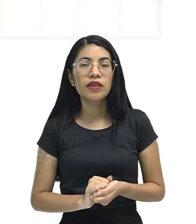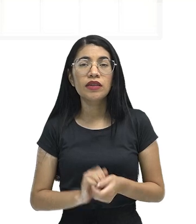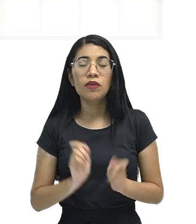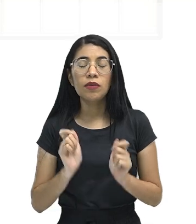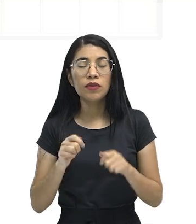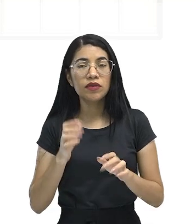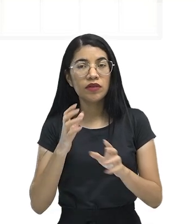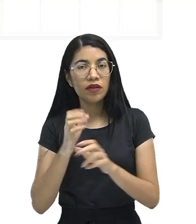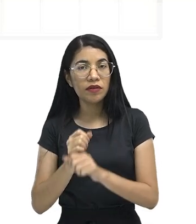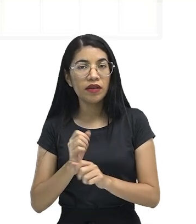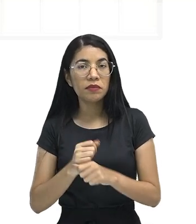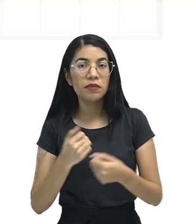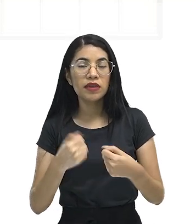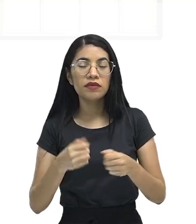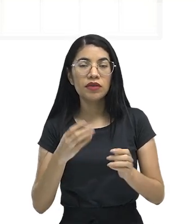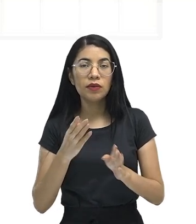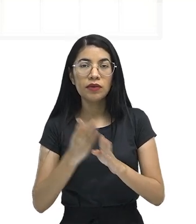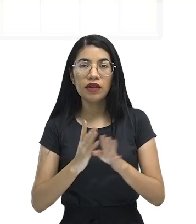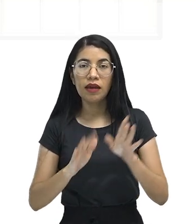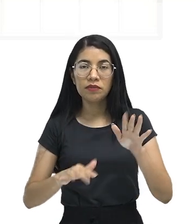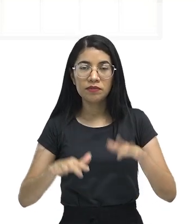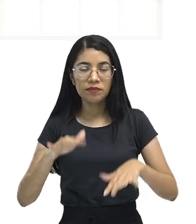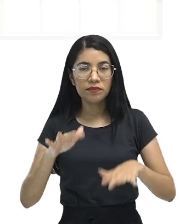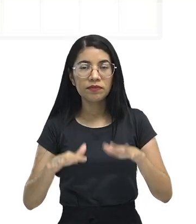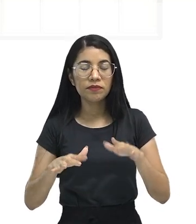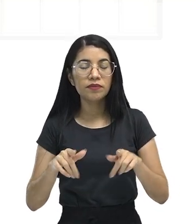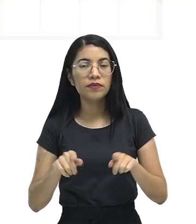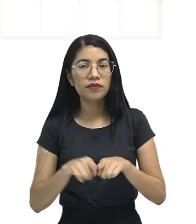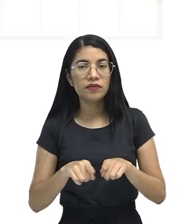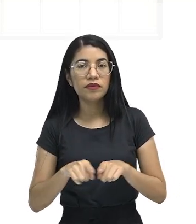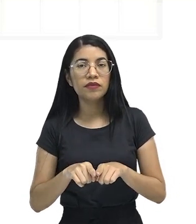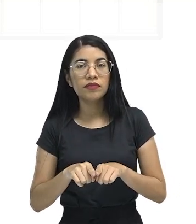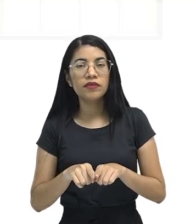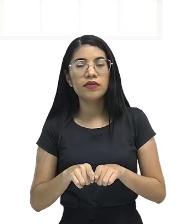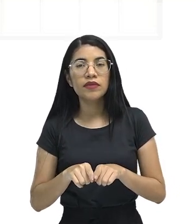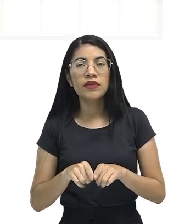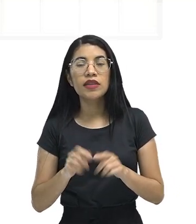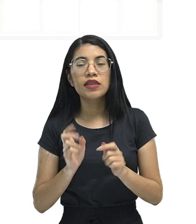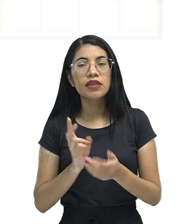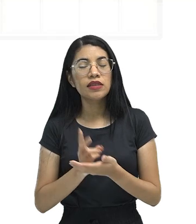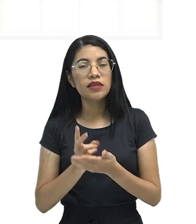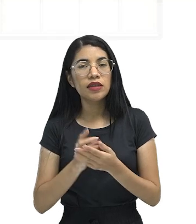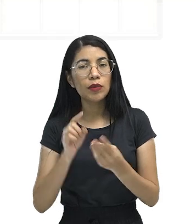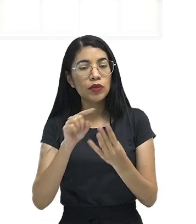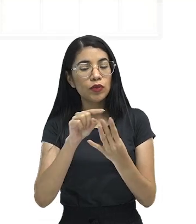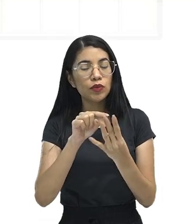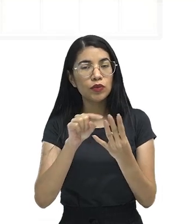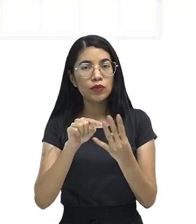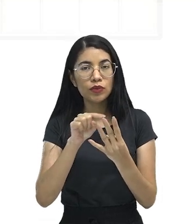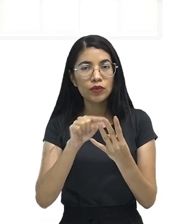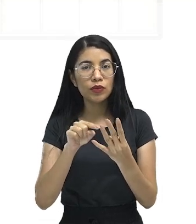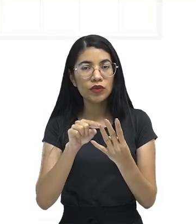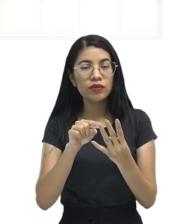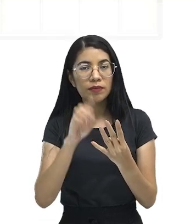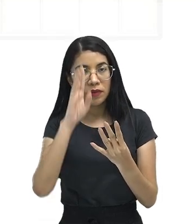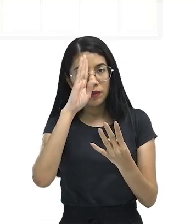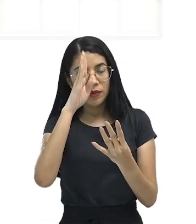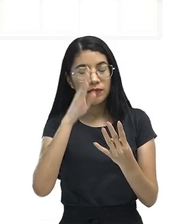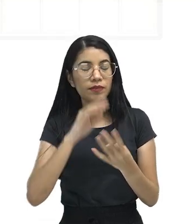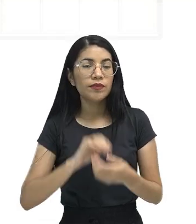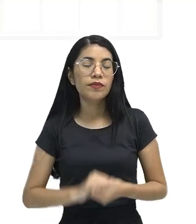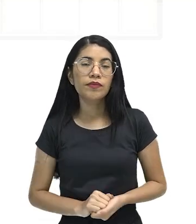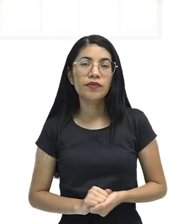essa questão, a gente tem que tirar a média aritmética sempre dos dois que estão ali no meio. E